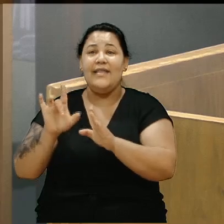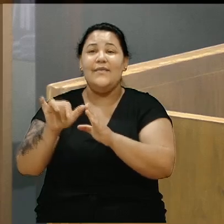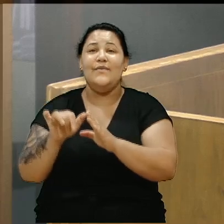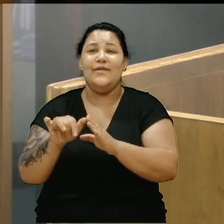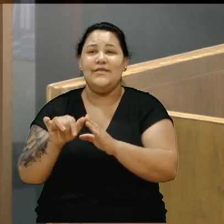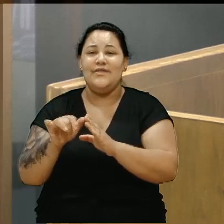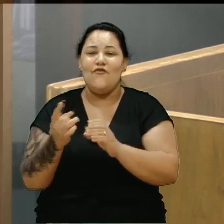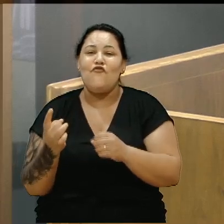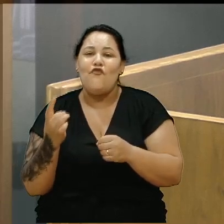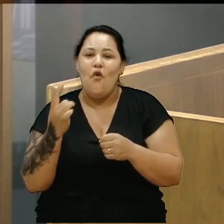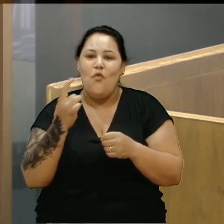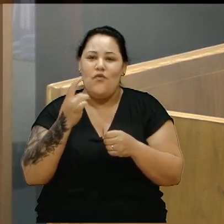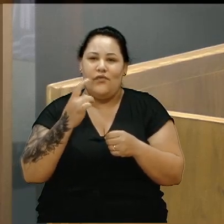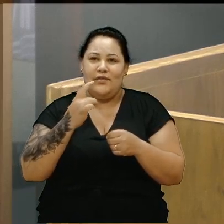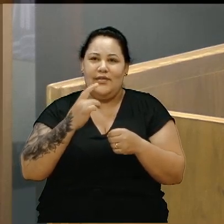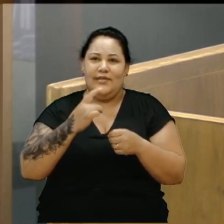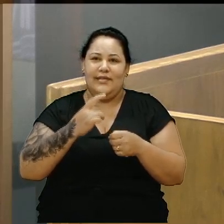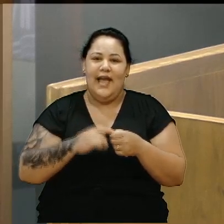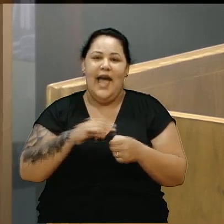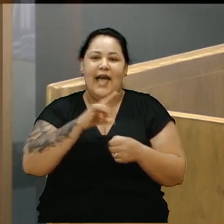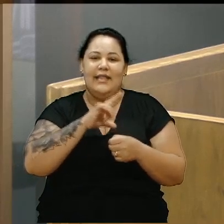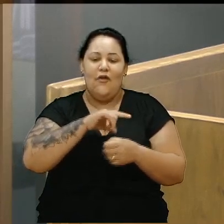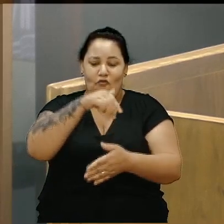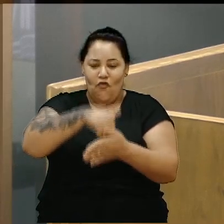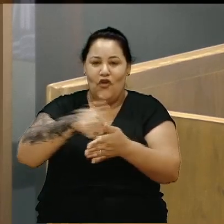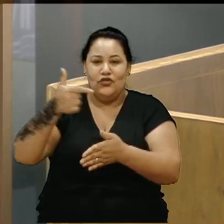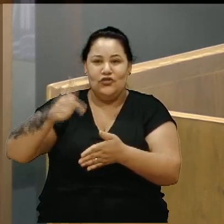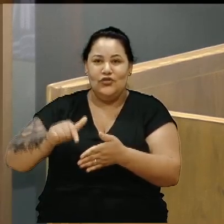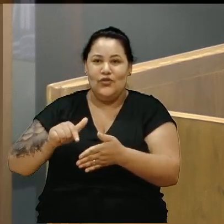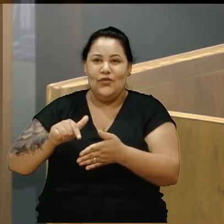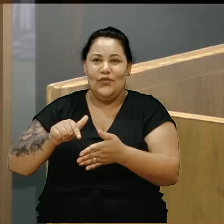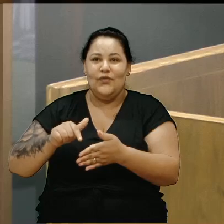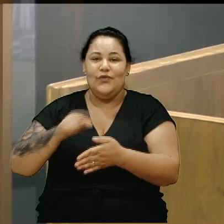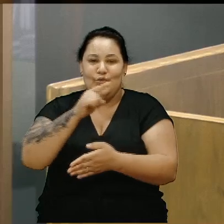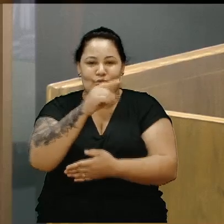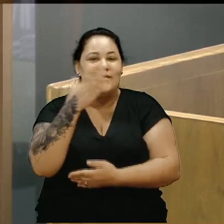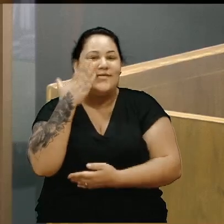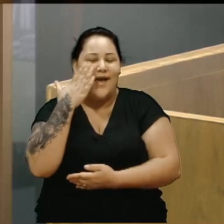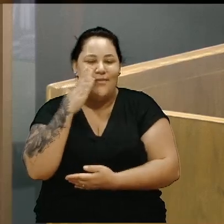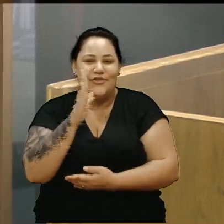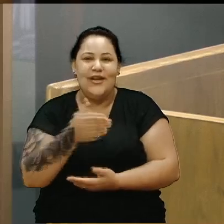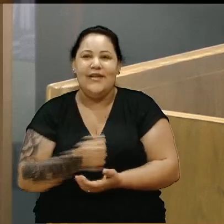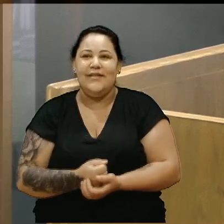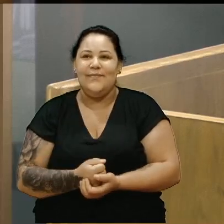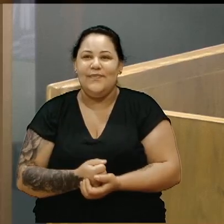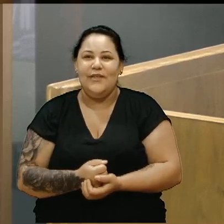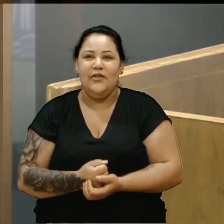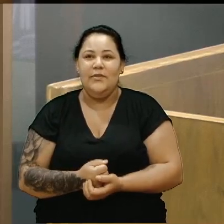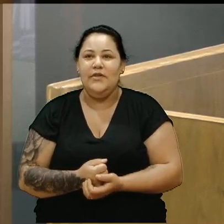é muito difícil. É muito difícil, vereador, por isso Vossa Excelência sabe disso, né?